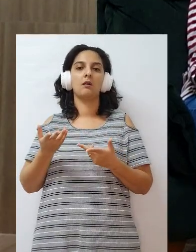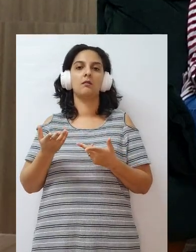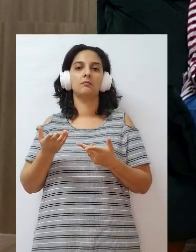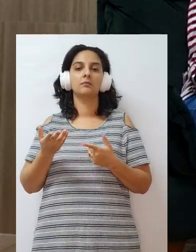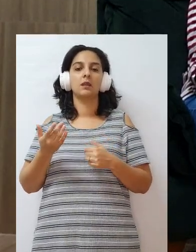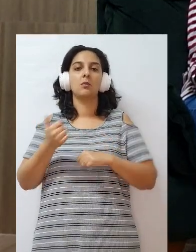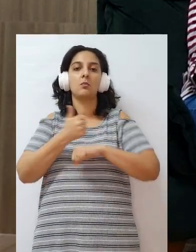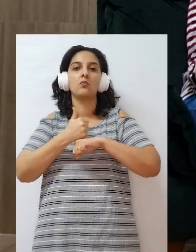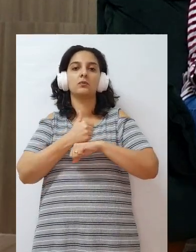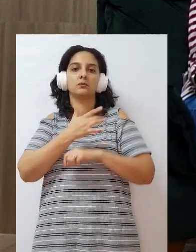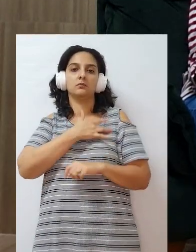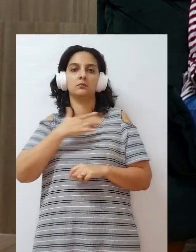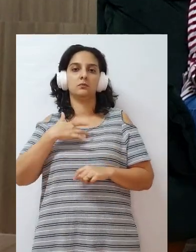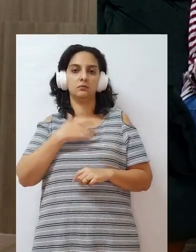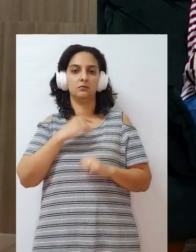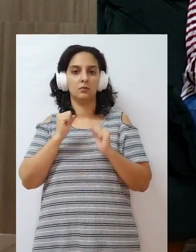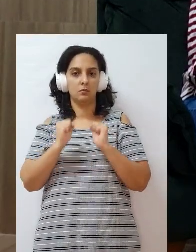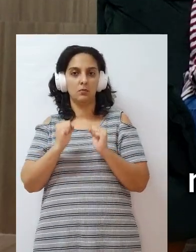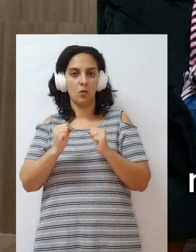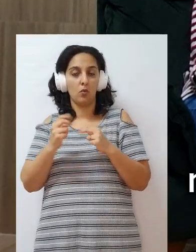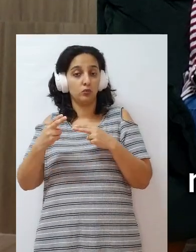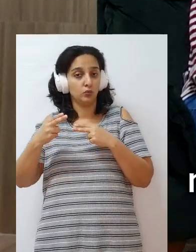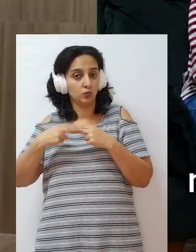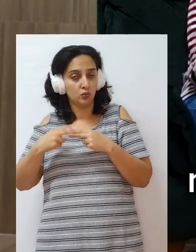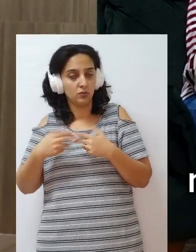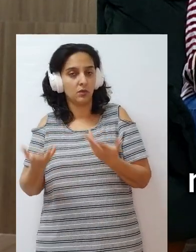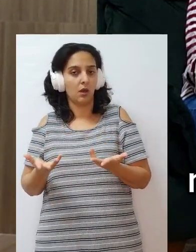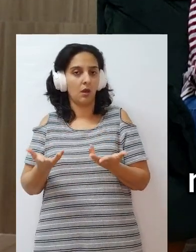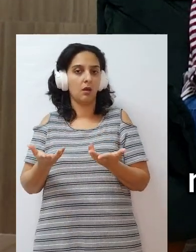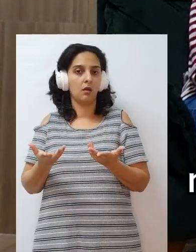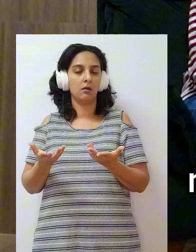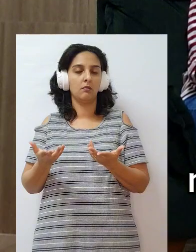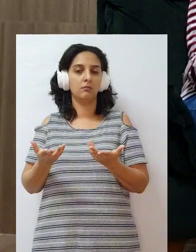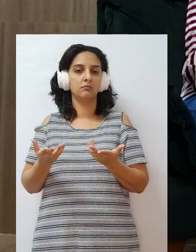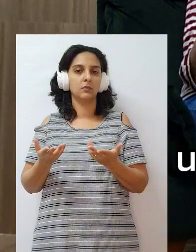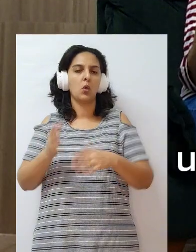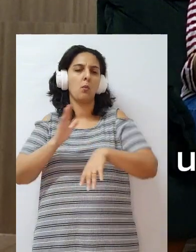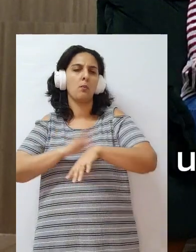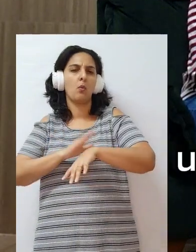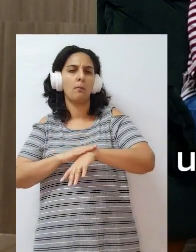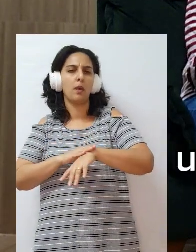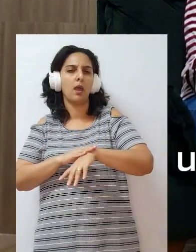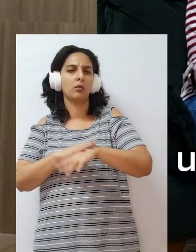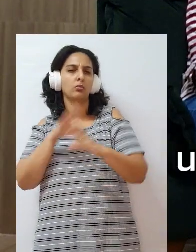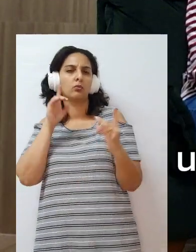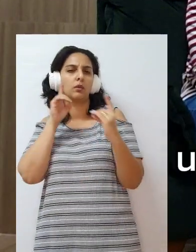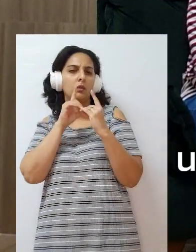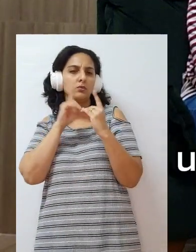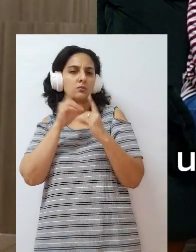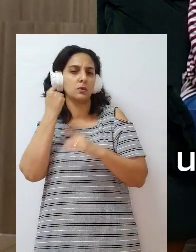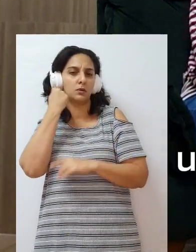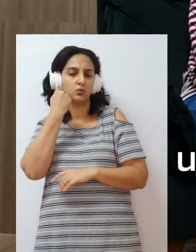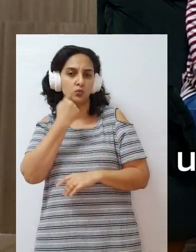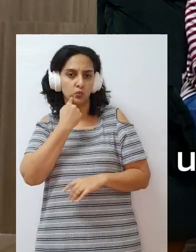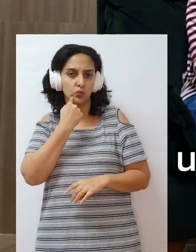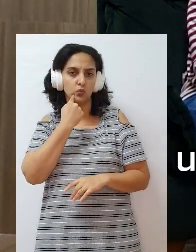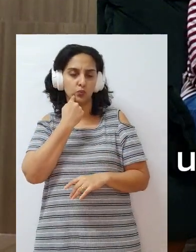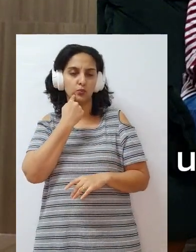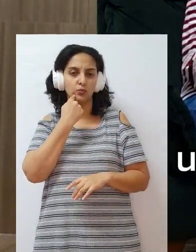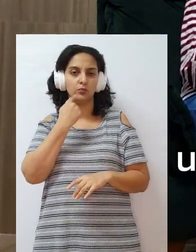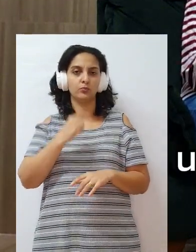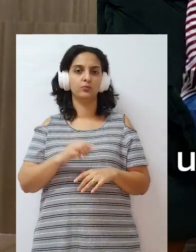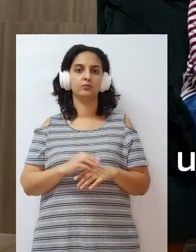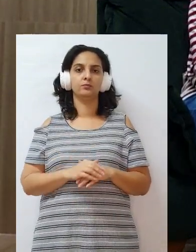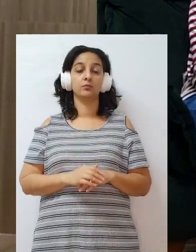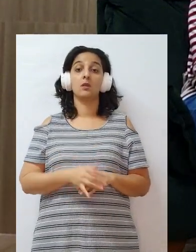de saúde não só pode, como deve, né, amiga, usar para tornar mais fácil uma consulta com um paciente surdo.